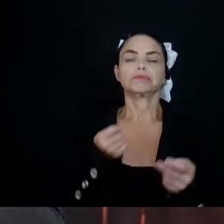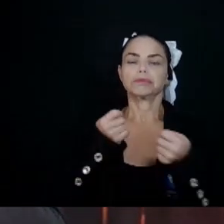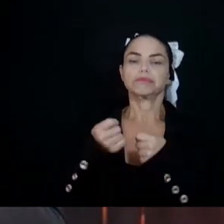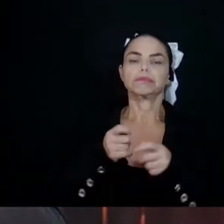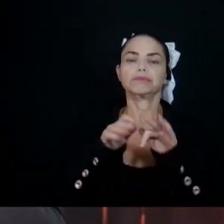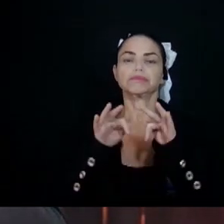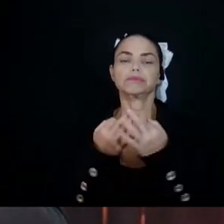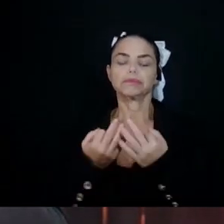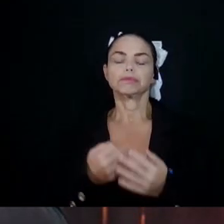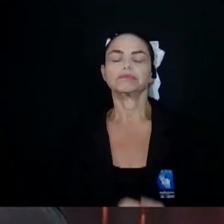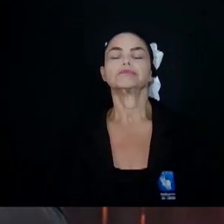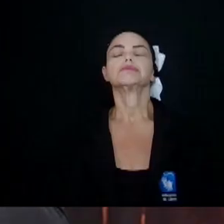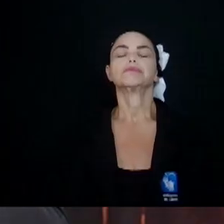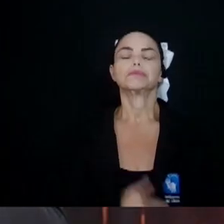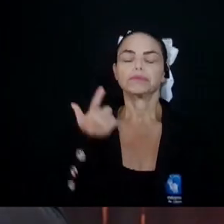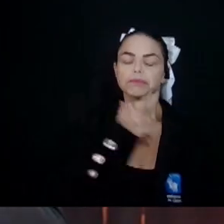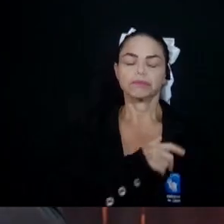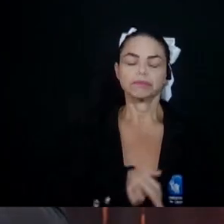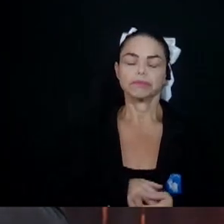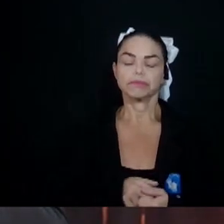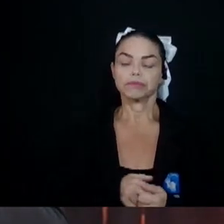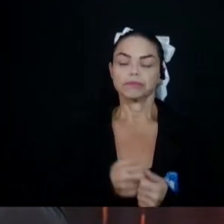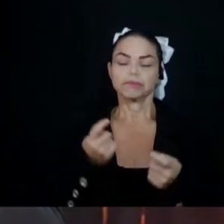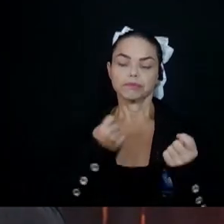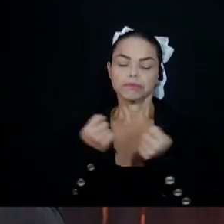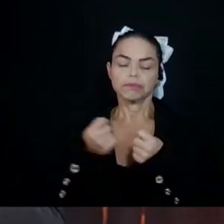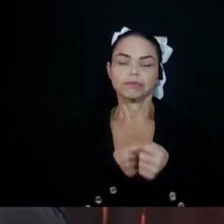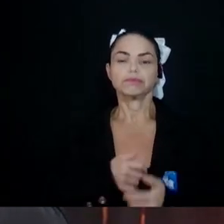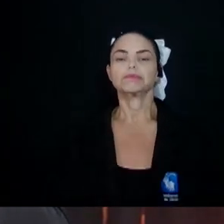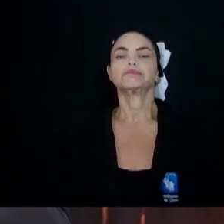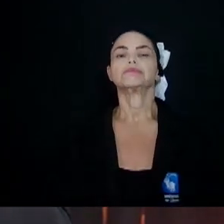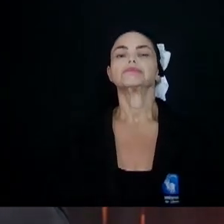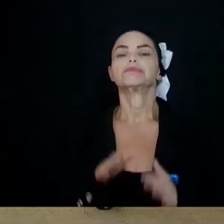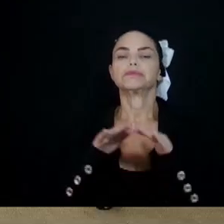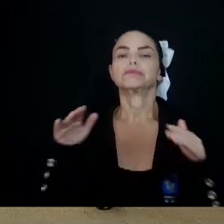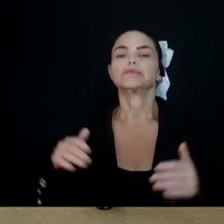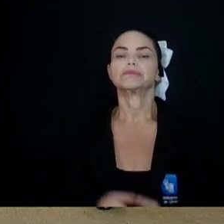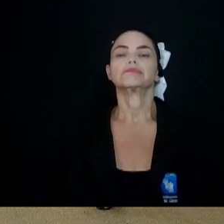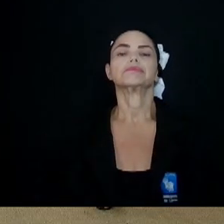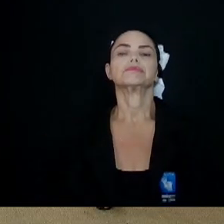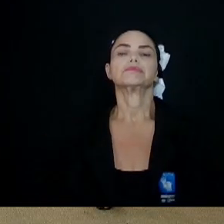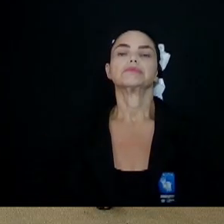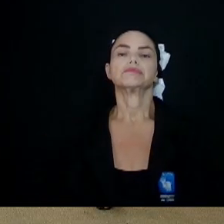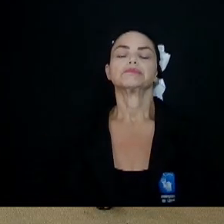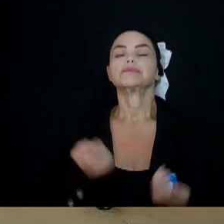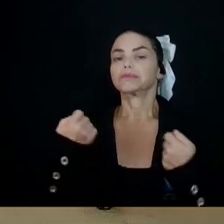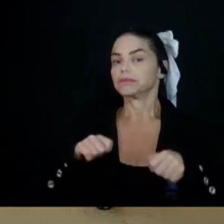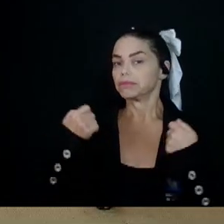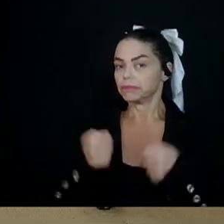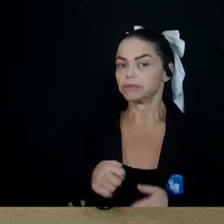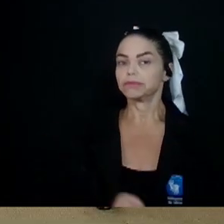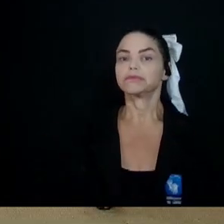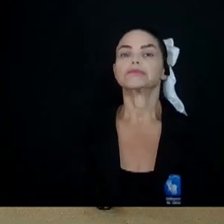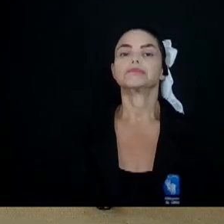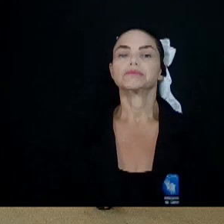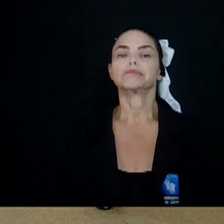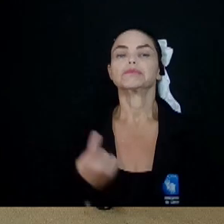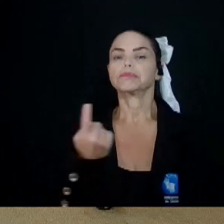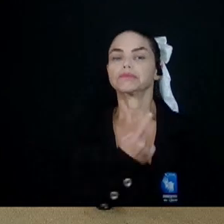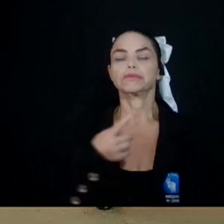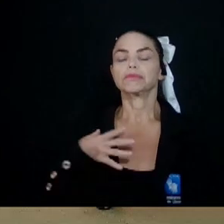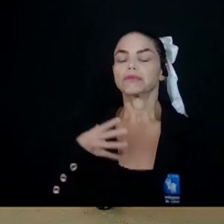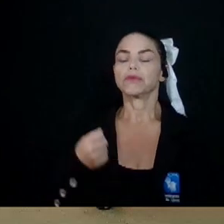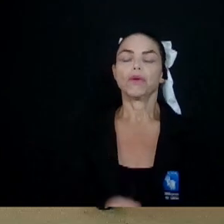gente consegue monitorar as atividades das crianças à distância. Excelente. E precisamos fazer, né? São nossos filhos e a